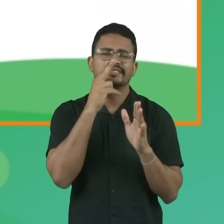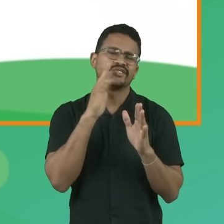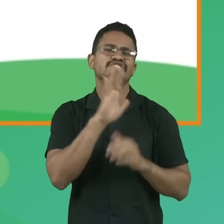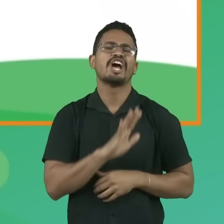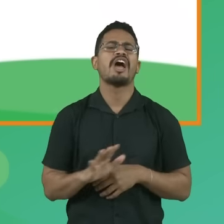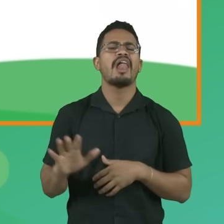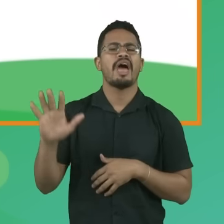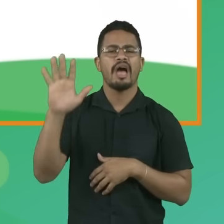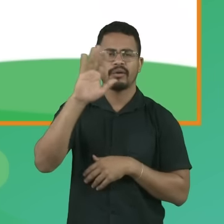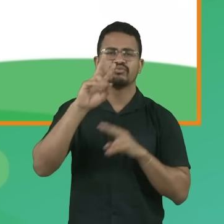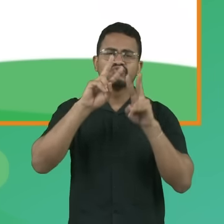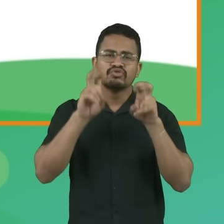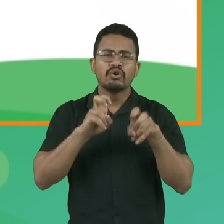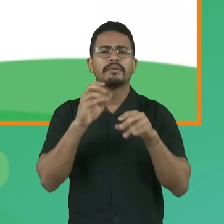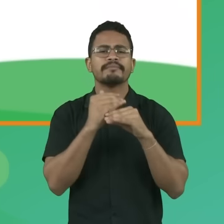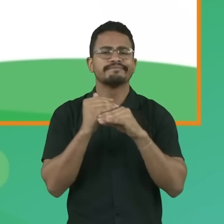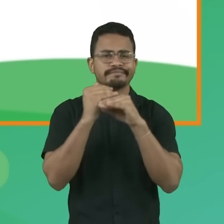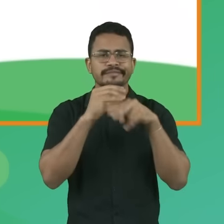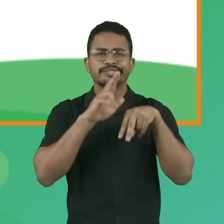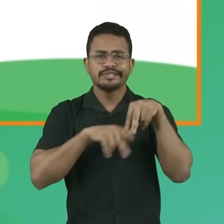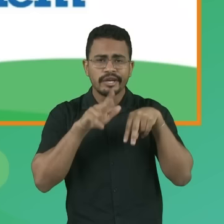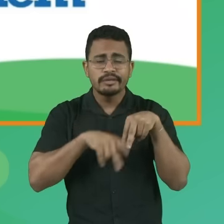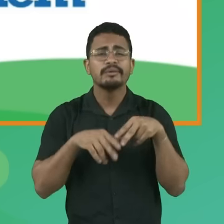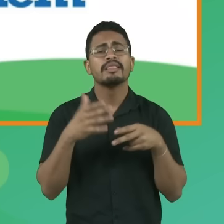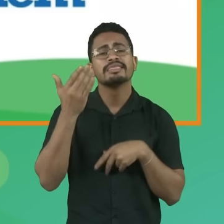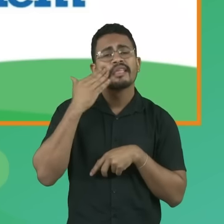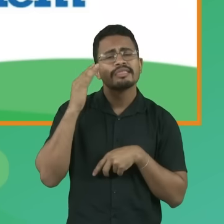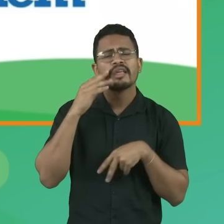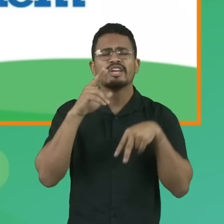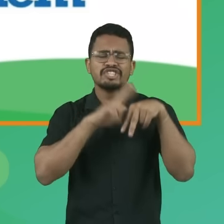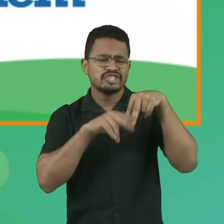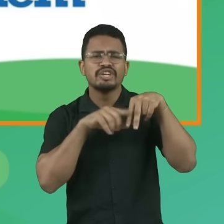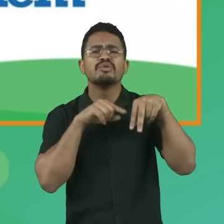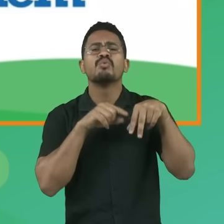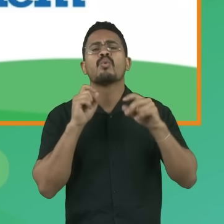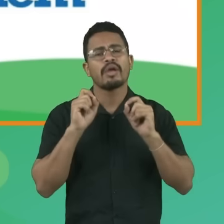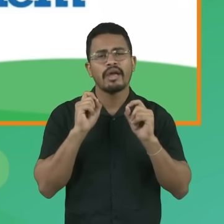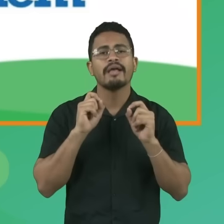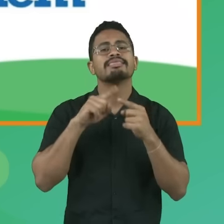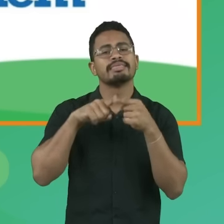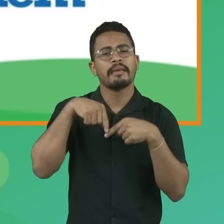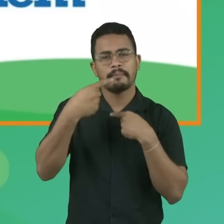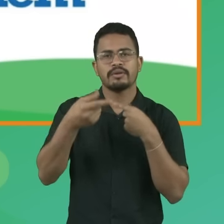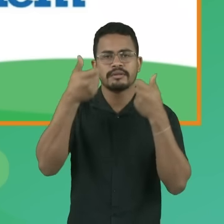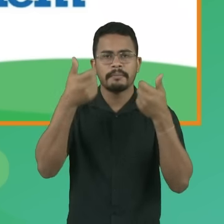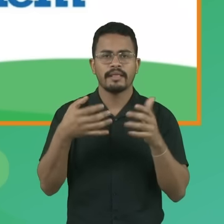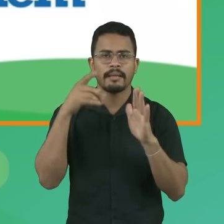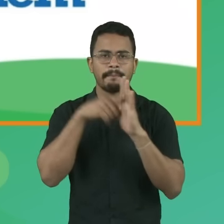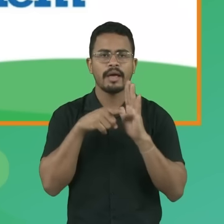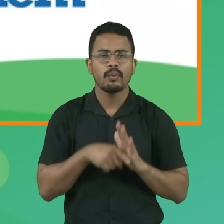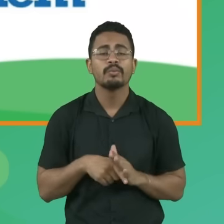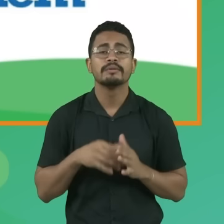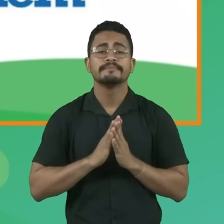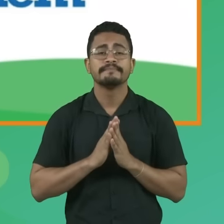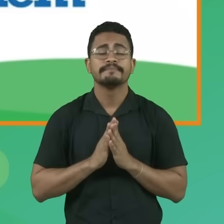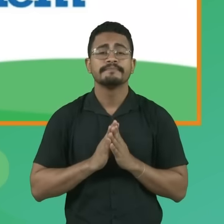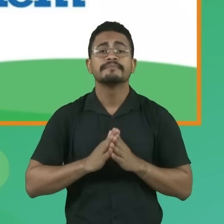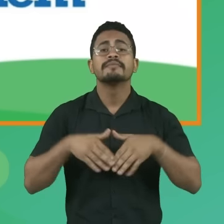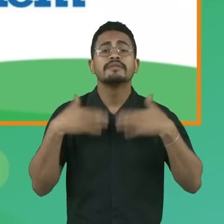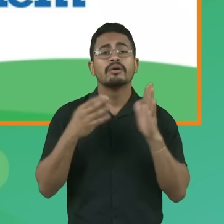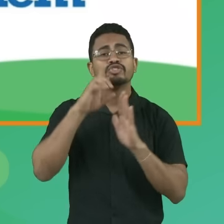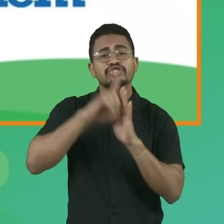sobre essa questão da Equidade de Gênero, entender o que é gênero, para a gente poder chegar às questões, certo? Então, os direitos das